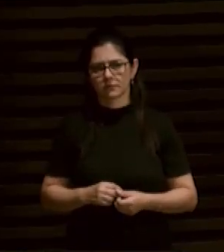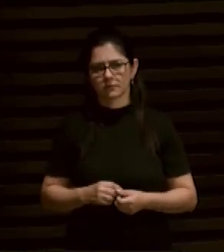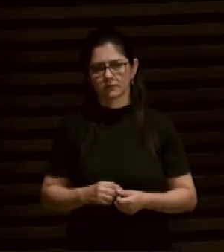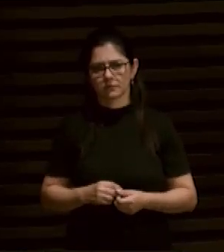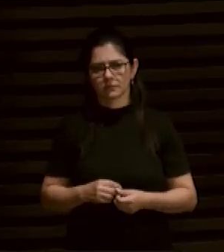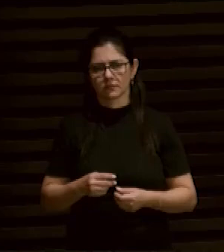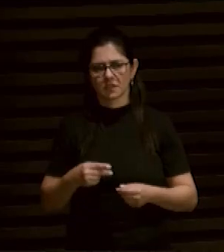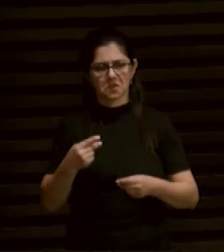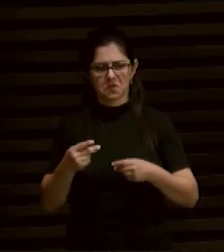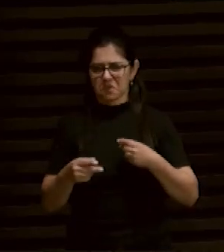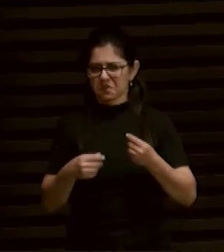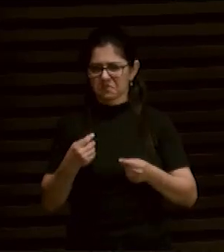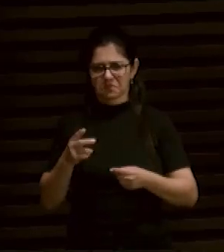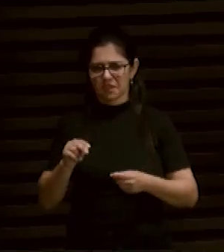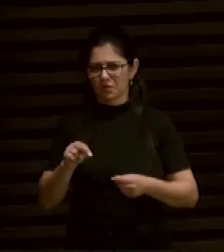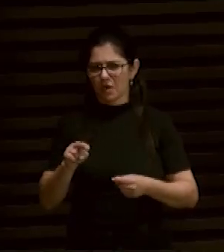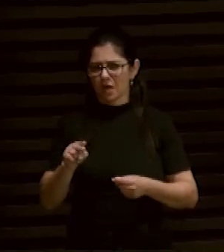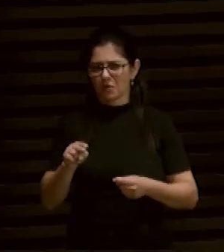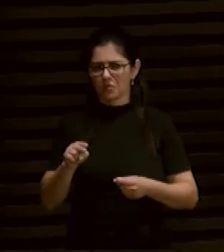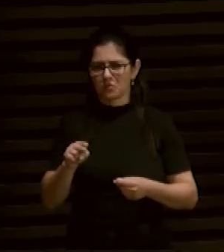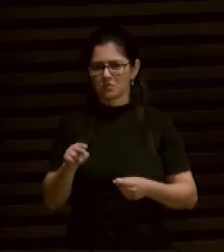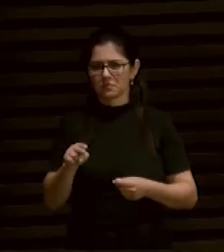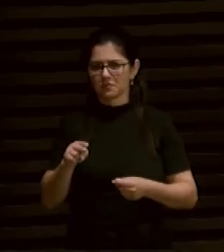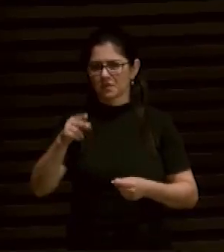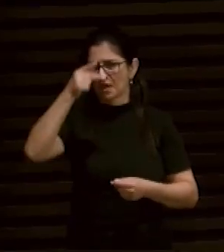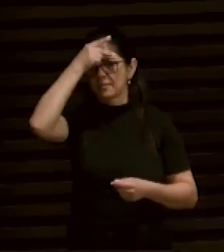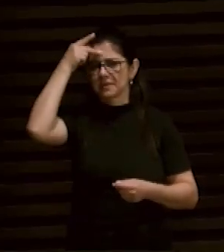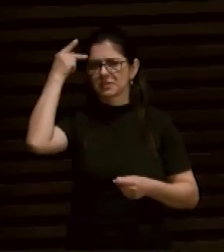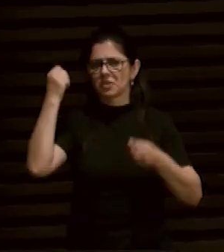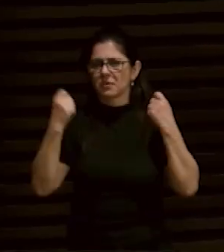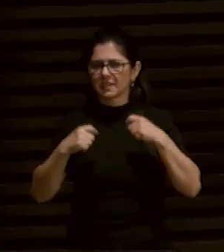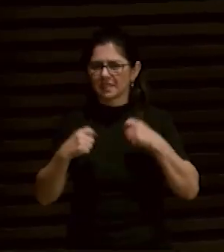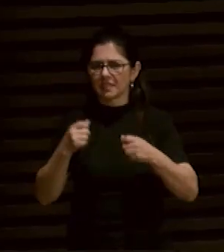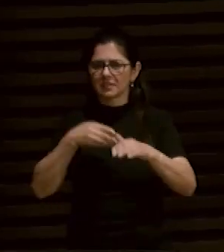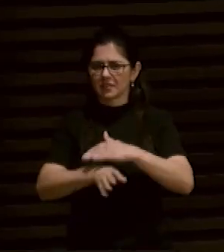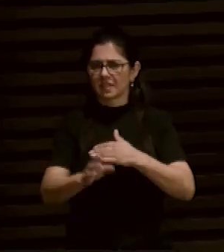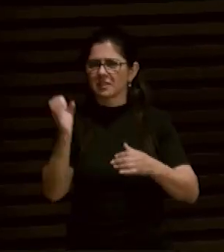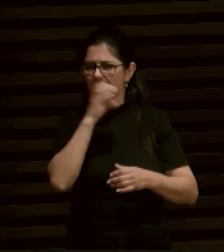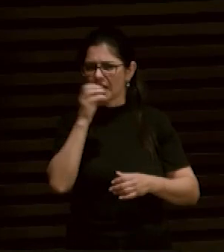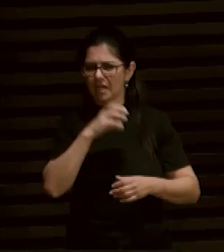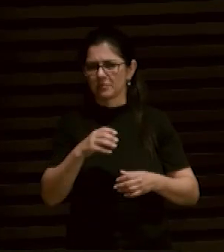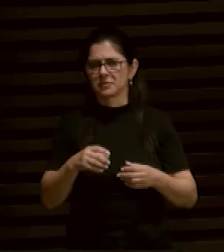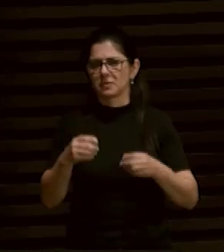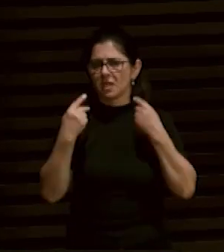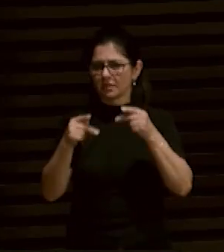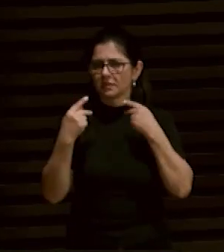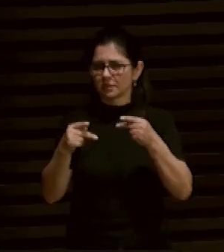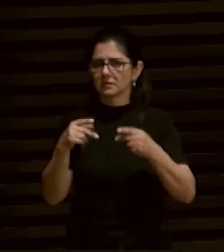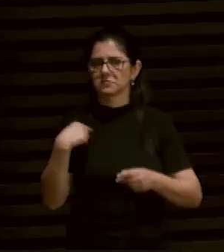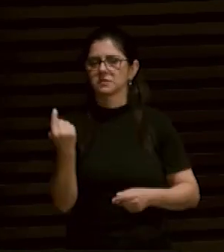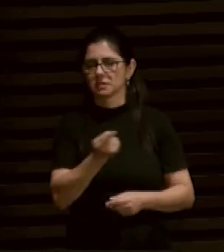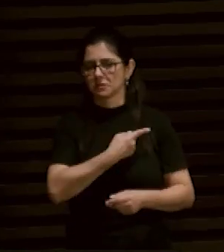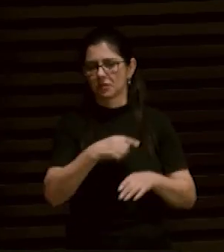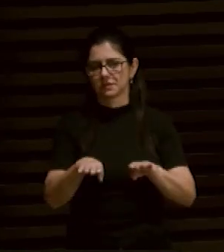arauto convocado por Deus para poder ir com urgência para poder pregar para aquele povo. E é assim para nós, irmãos. Temos urgência em pregar o evangelho,